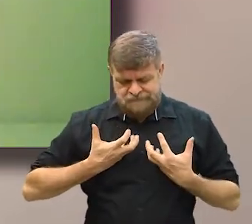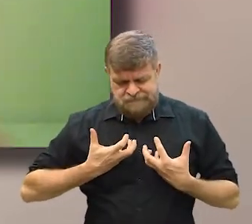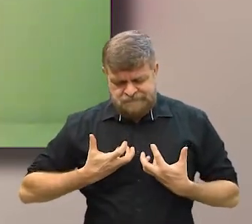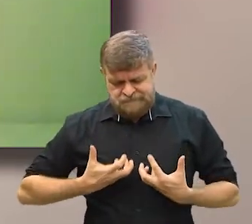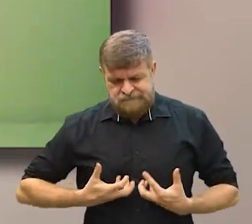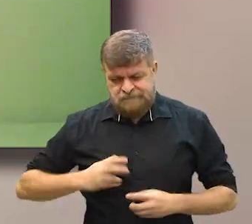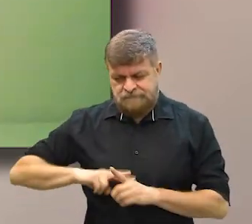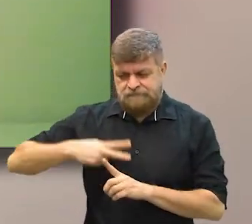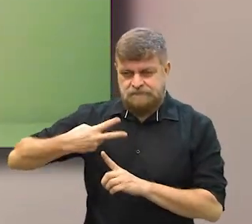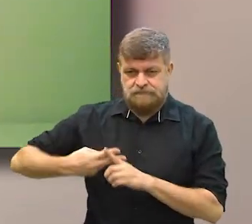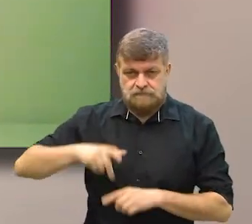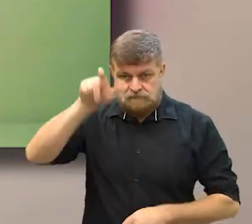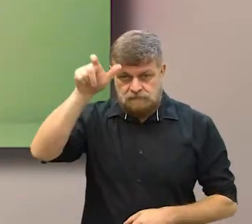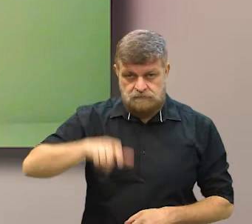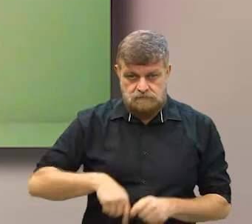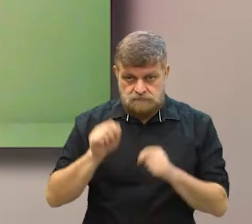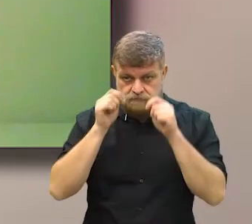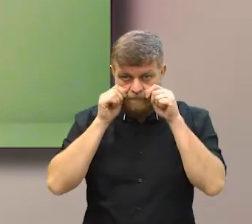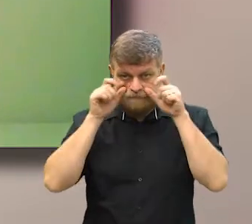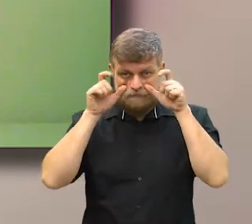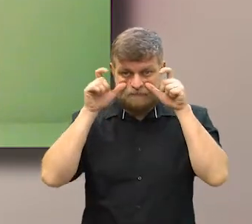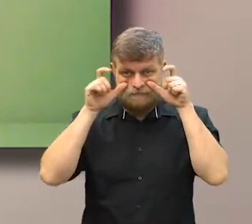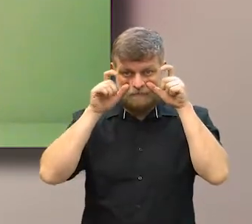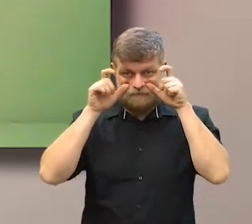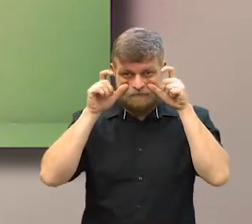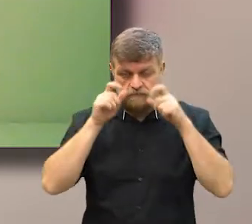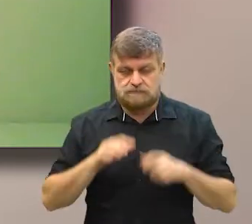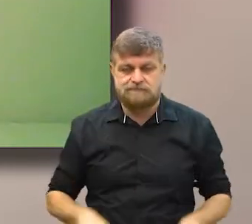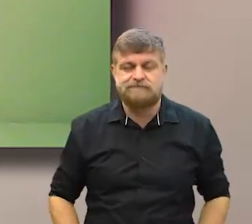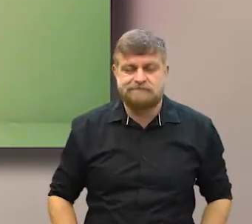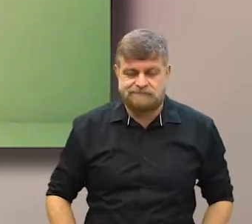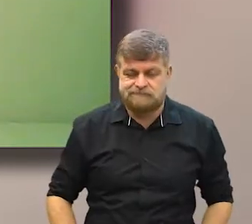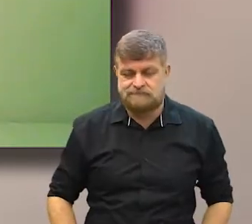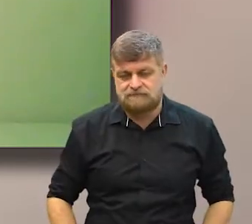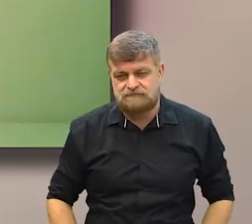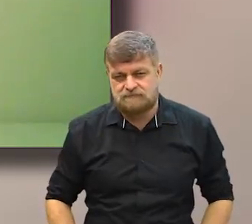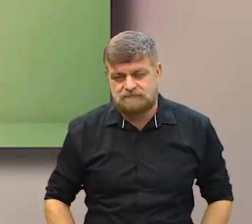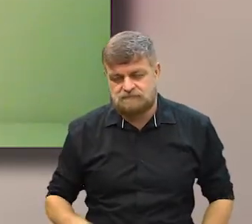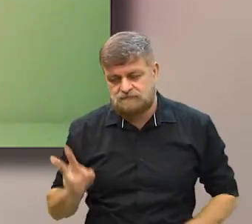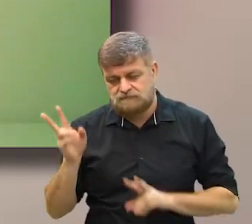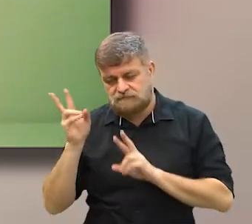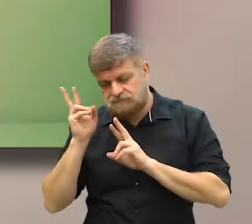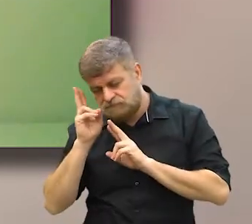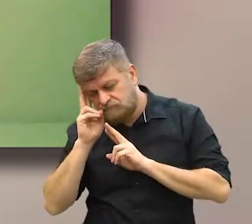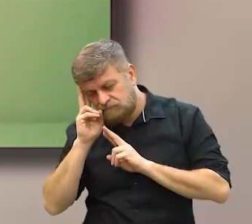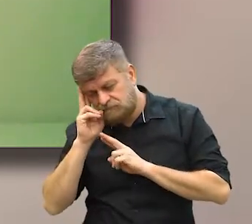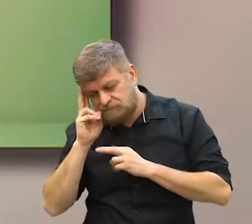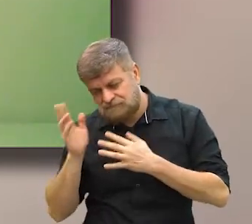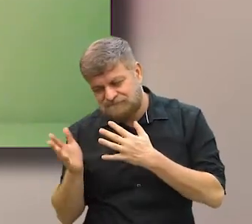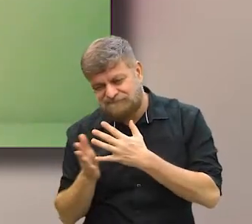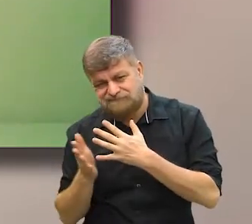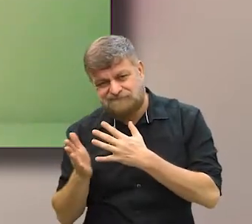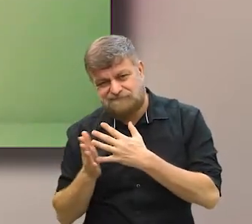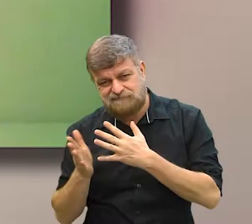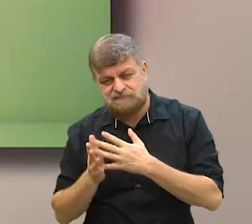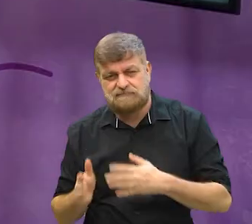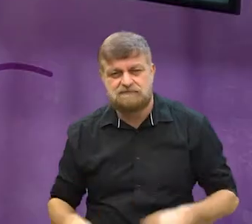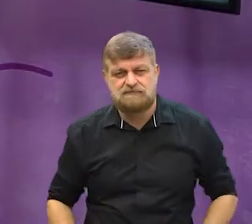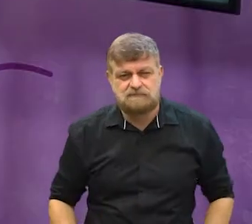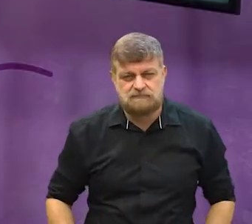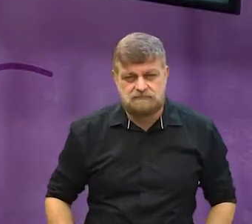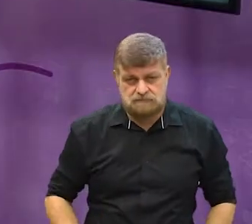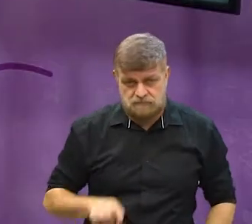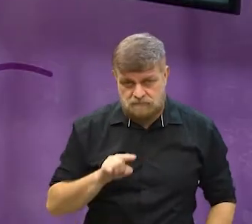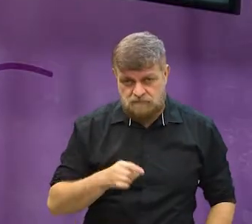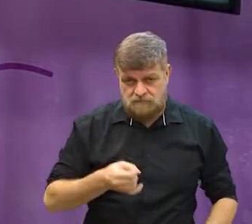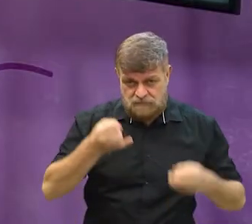estresse a mais e favorecem mais ainda o comportamento de vigília, ou seja, o sono de baixa qualidade ou insônia. O